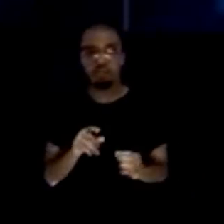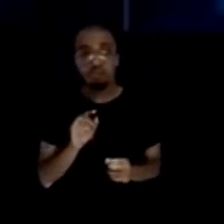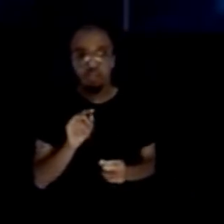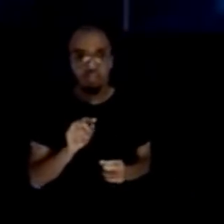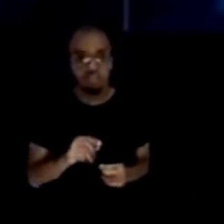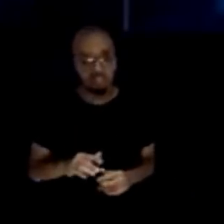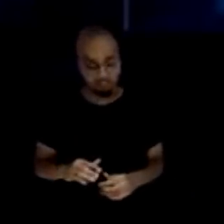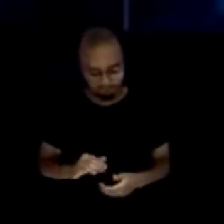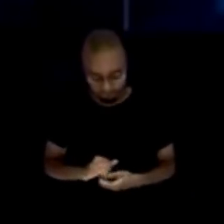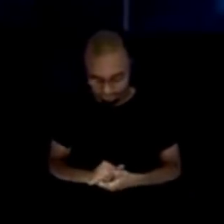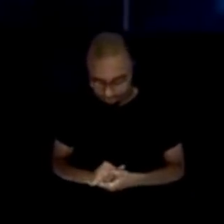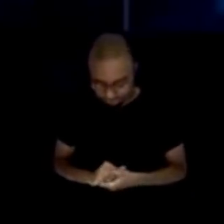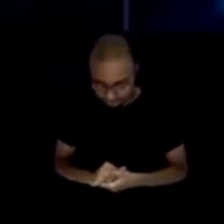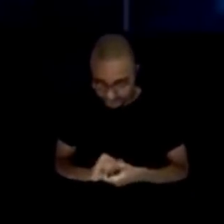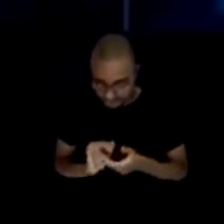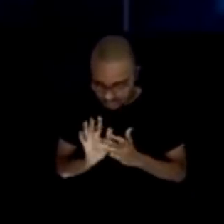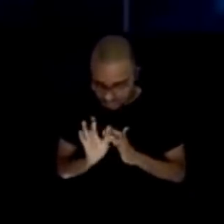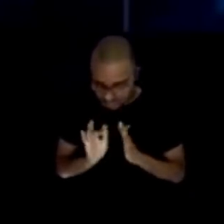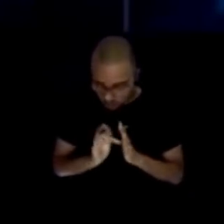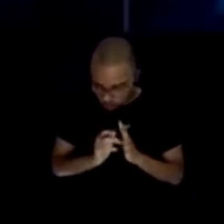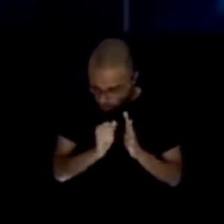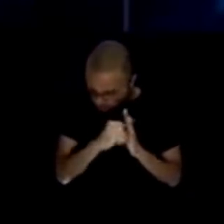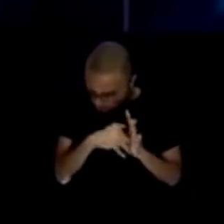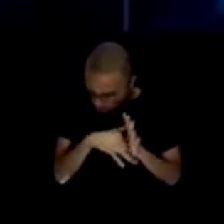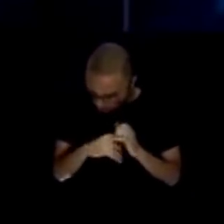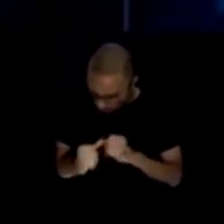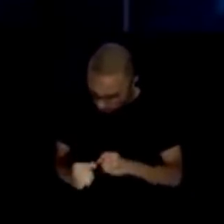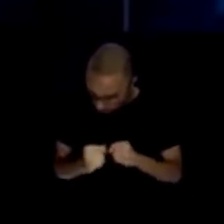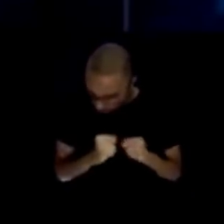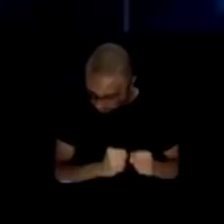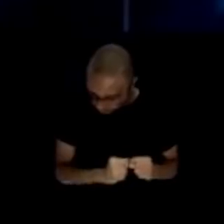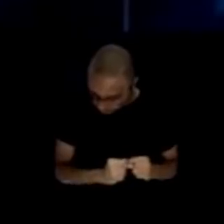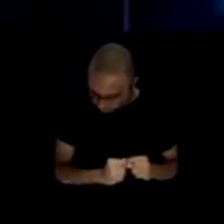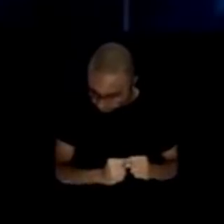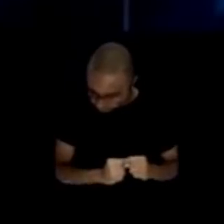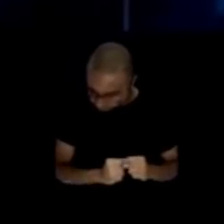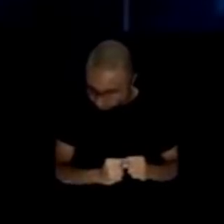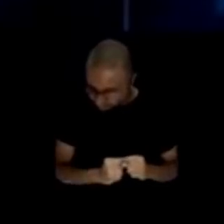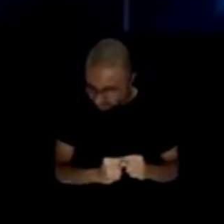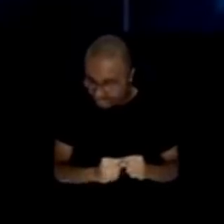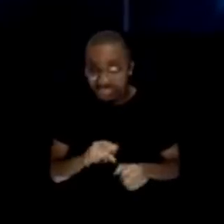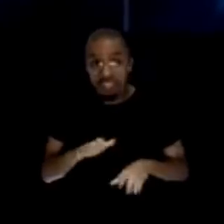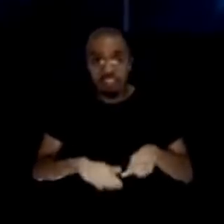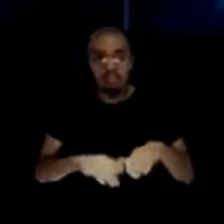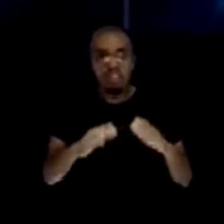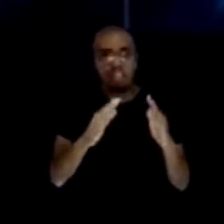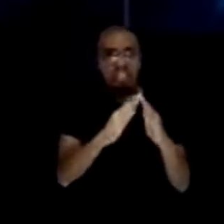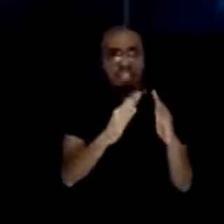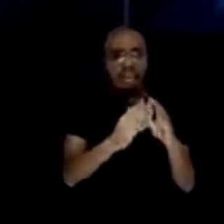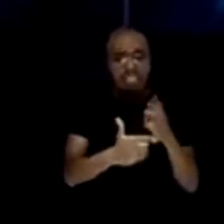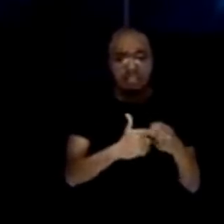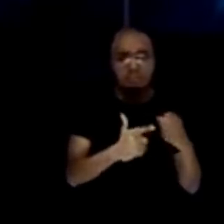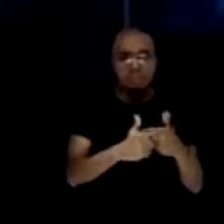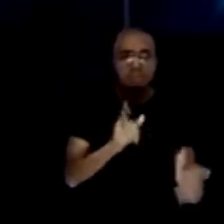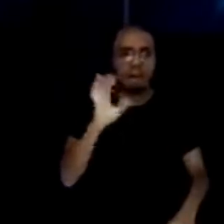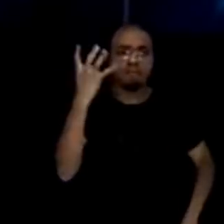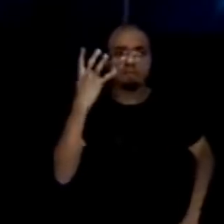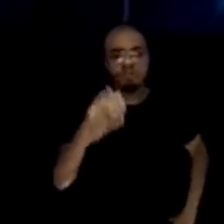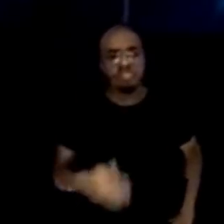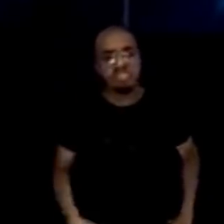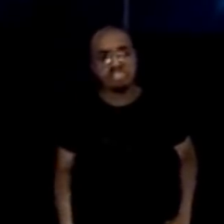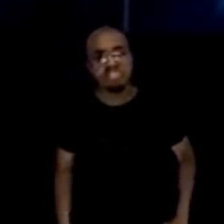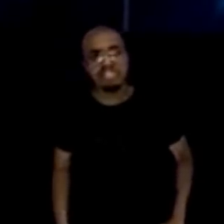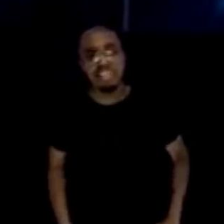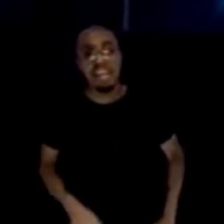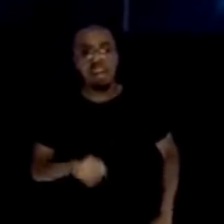sangue de Jesus tem poder. Quando teu marido chegar bêbado, teu filho chegar drogado, quando algum problema acontecer em casa, não vai quebrar a panela, não vai